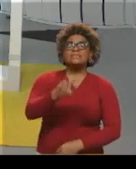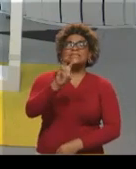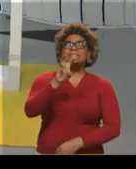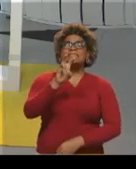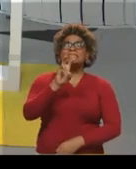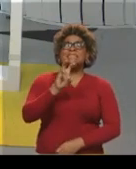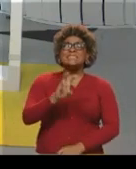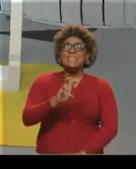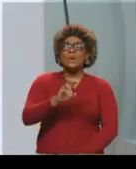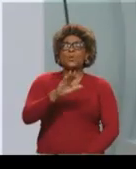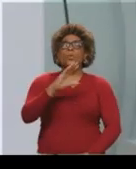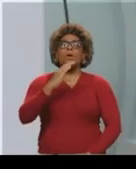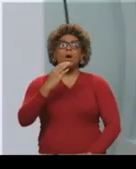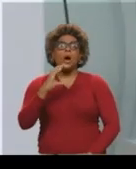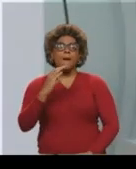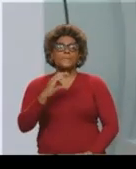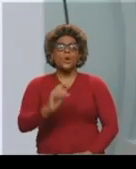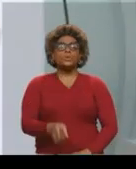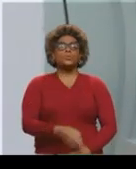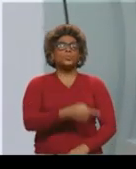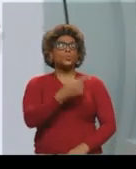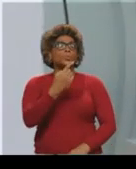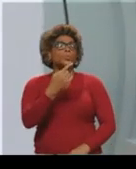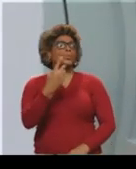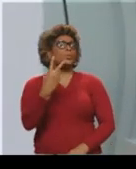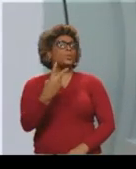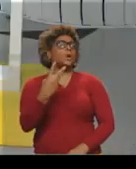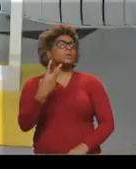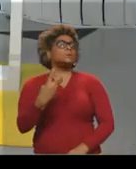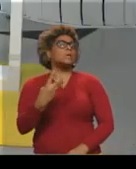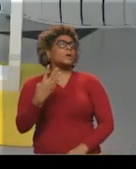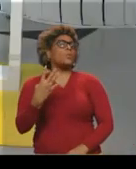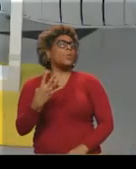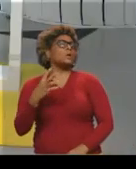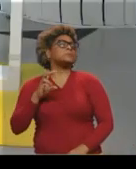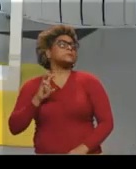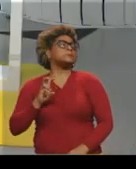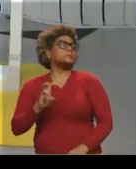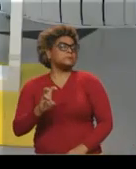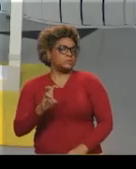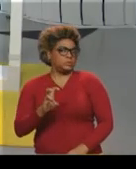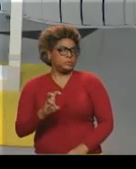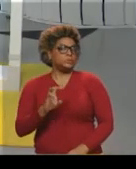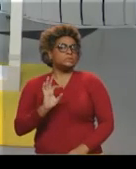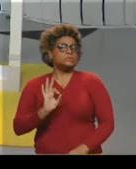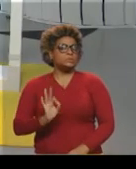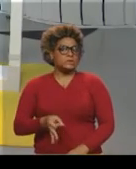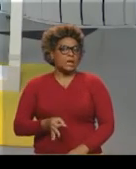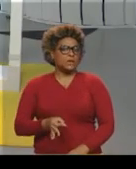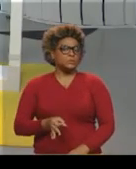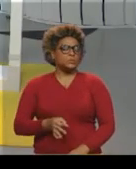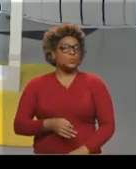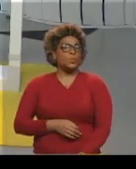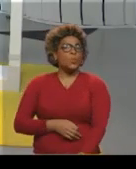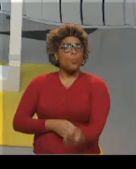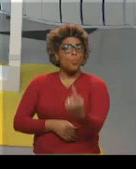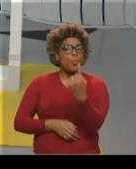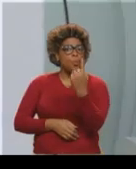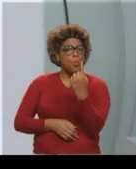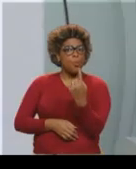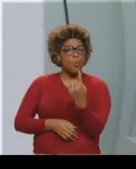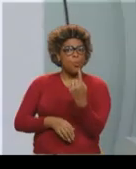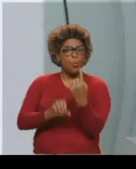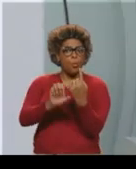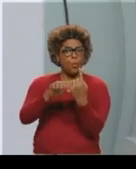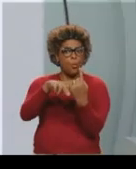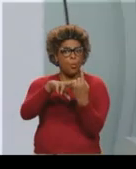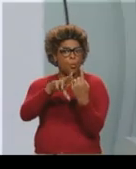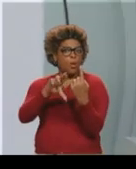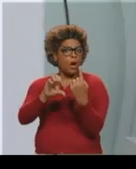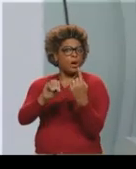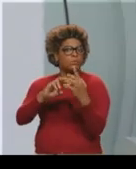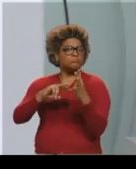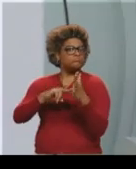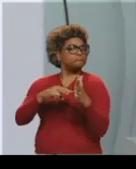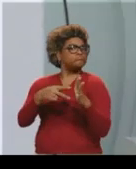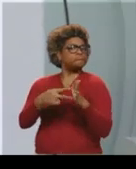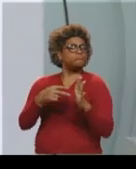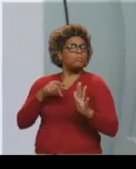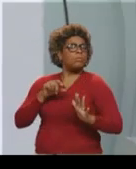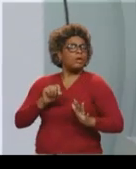2, 3, 4, 5. 1 eno quer dizer que a ligação dupla está no carbono